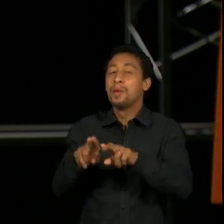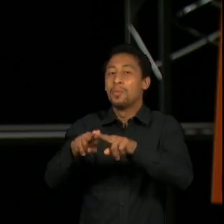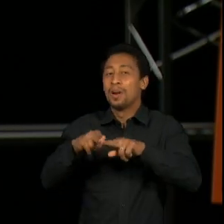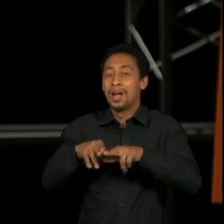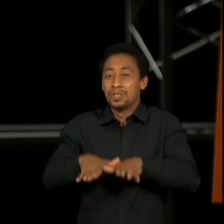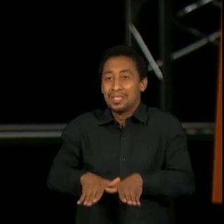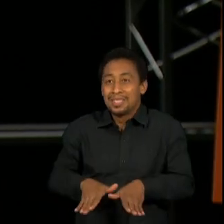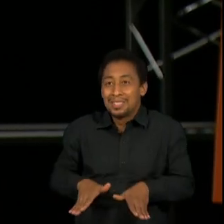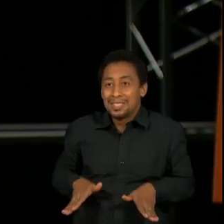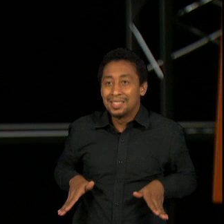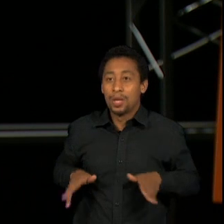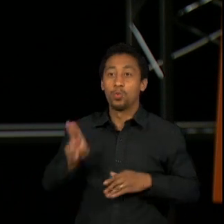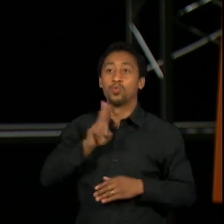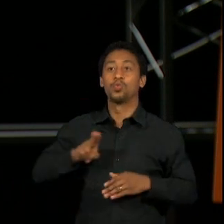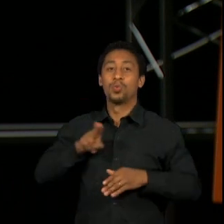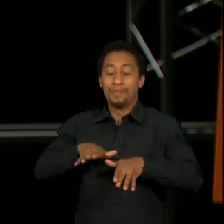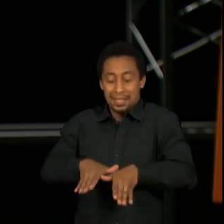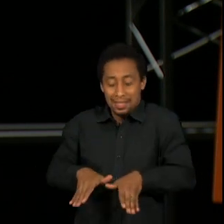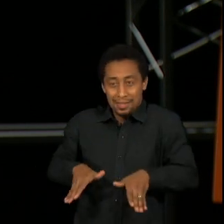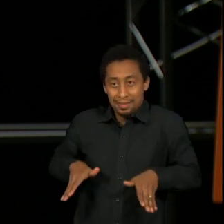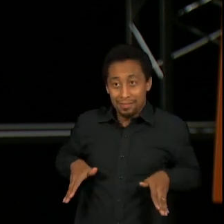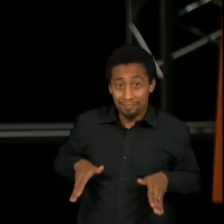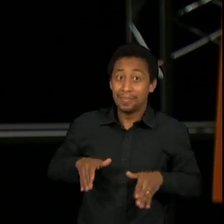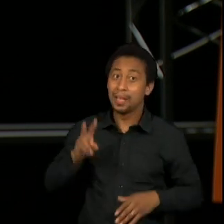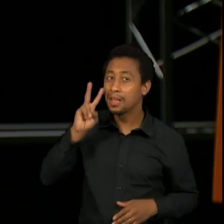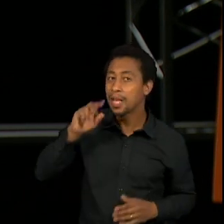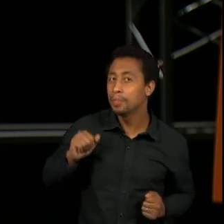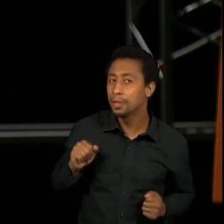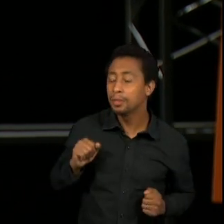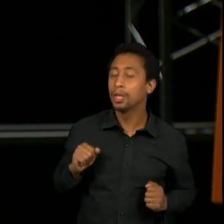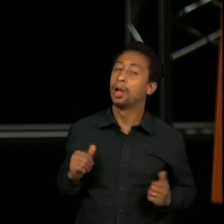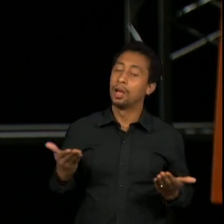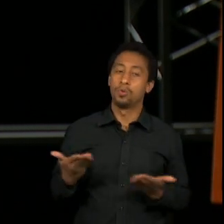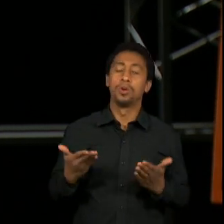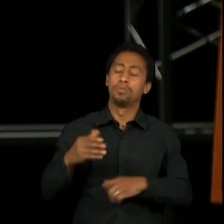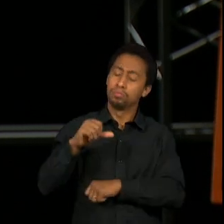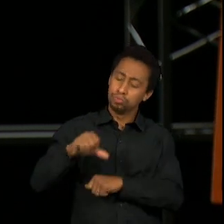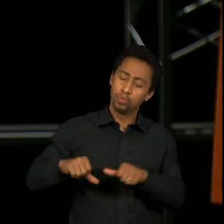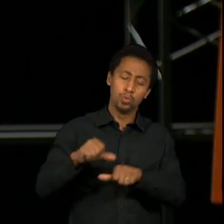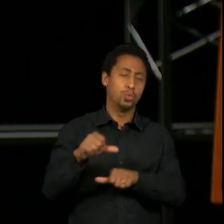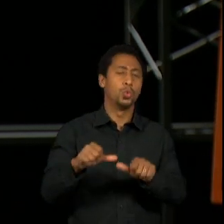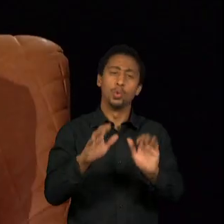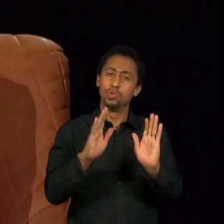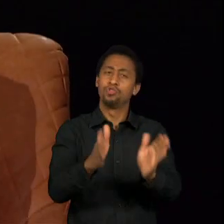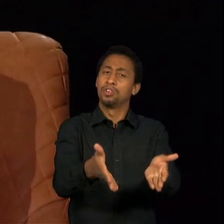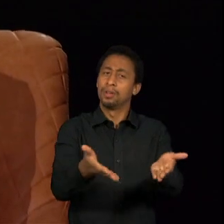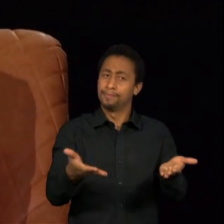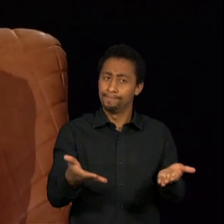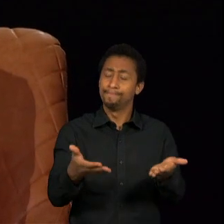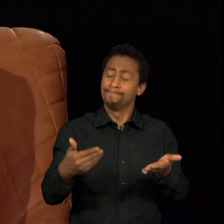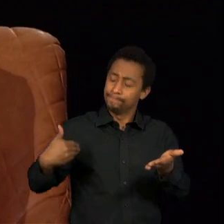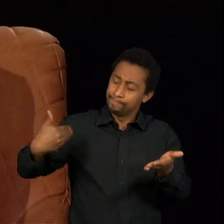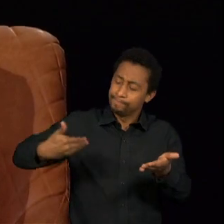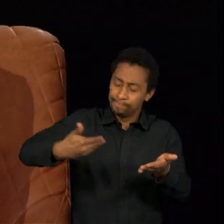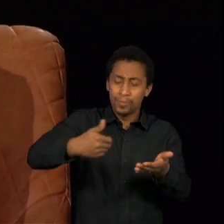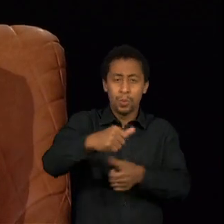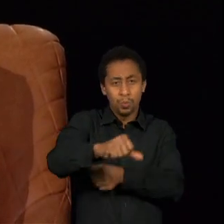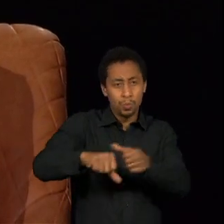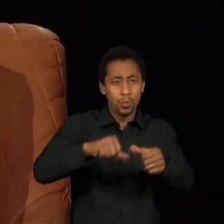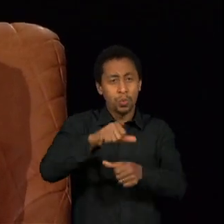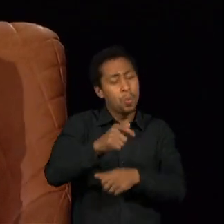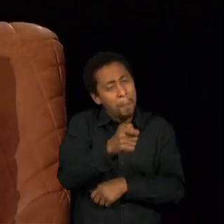Tudo isso faz bastante tempo. As coisas mudaram um pouco, não tanto quanto poderiam ter mudado, mas mudaram um pouco. Eu acho que